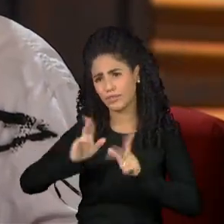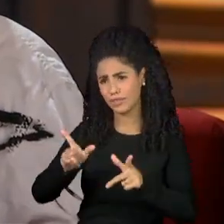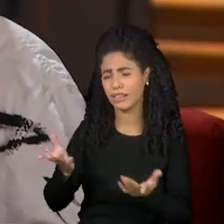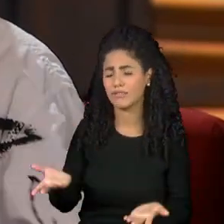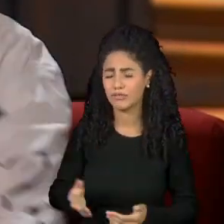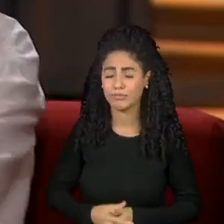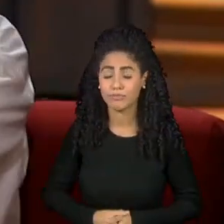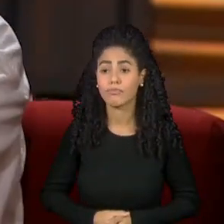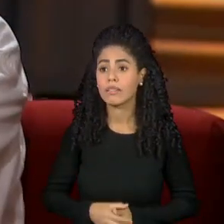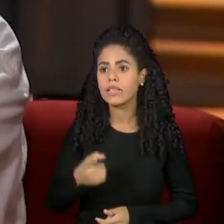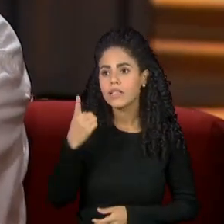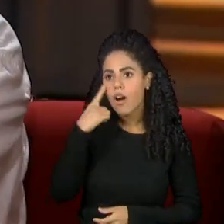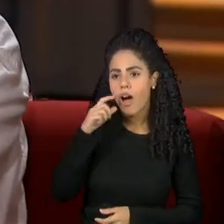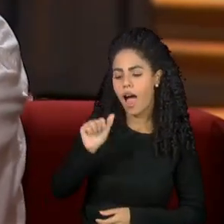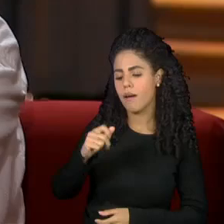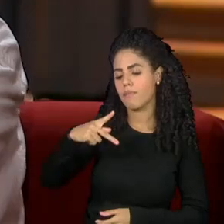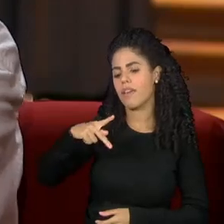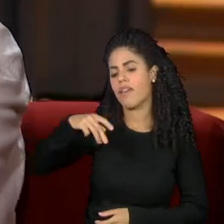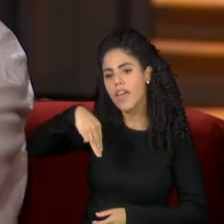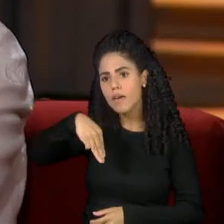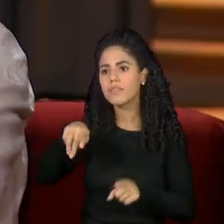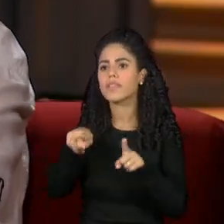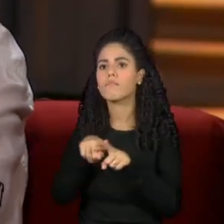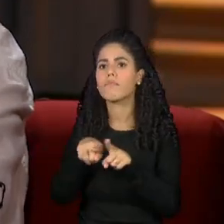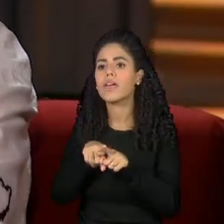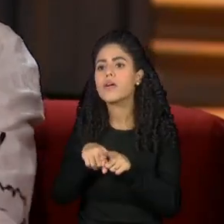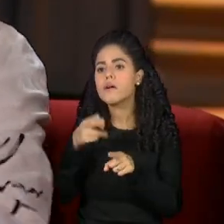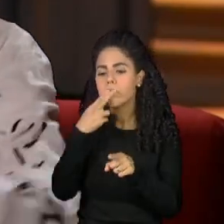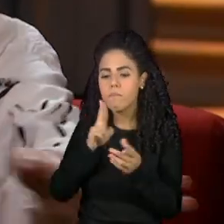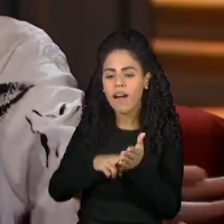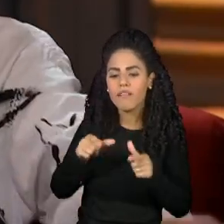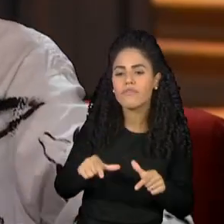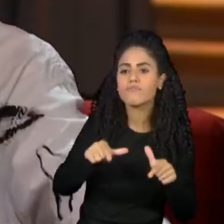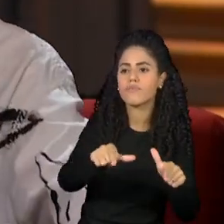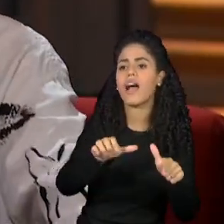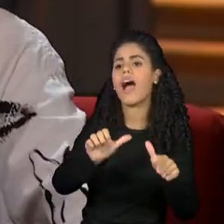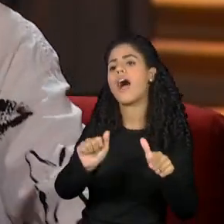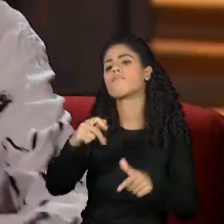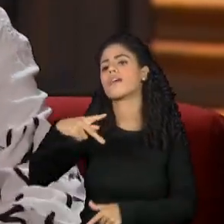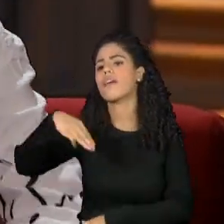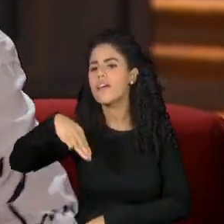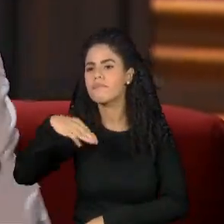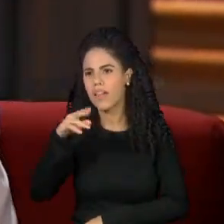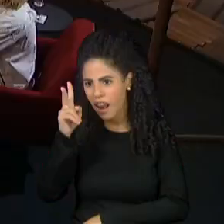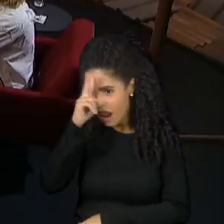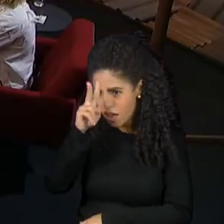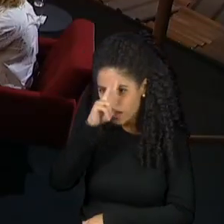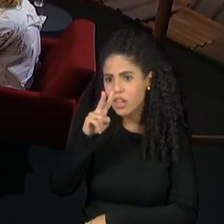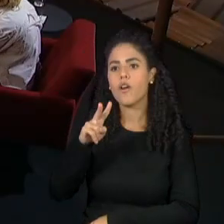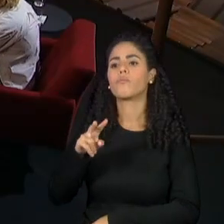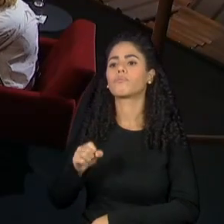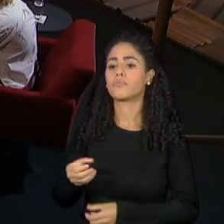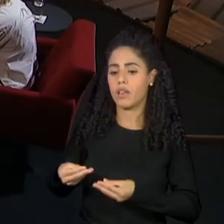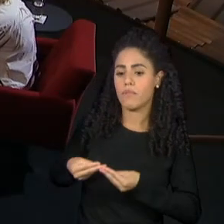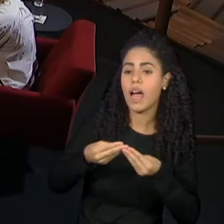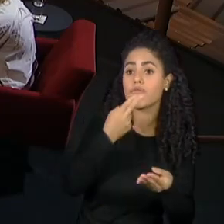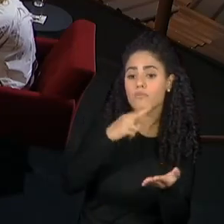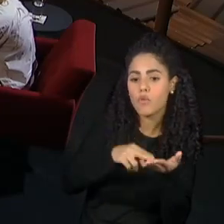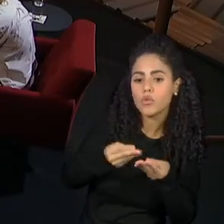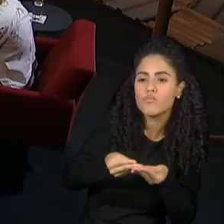escola pública pela PM né que é a PM nessas coisas mesmo a PM a prender encontrar outro projeto político pedagógico